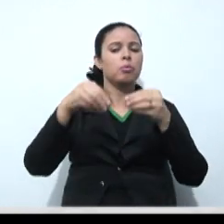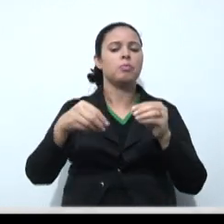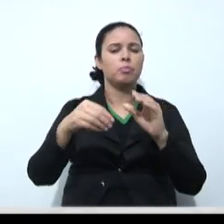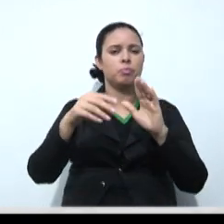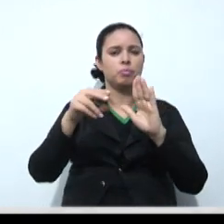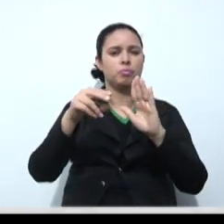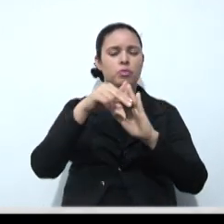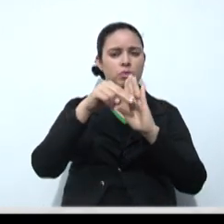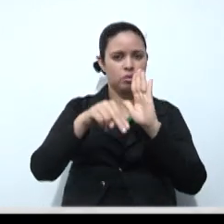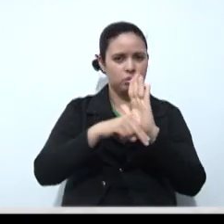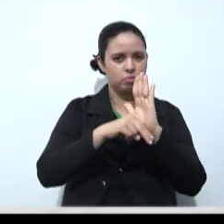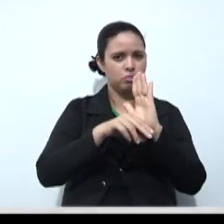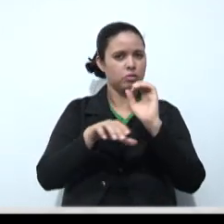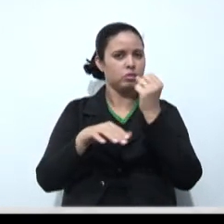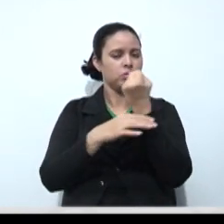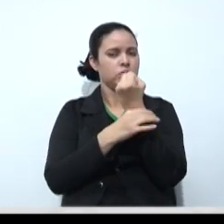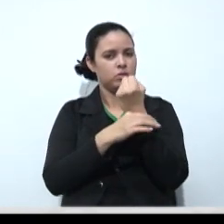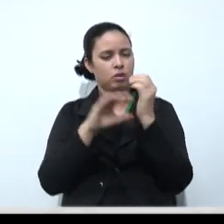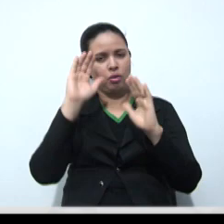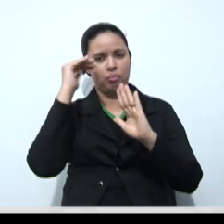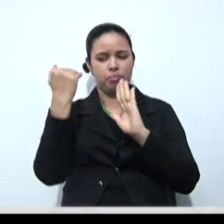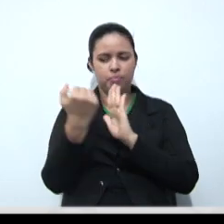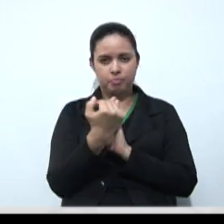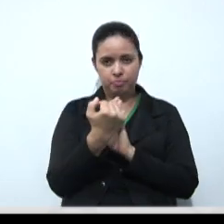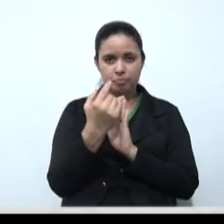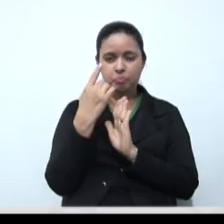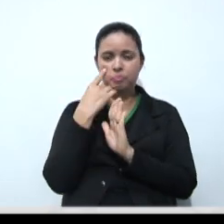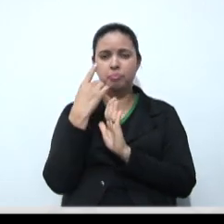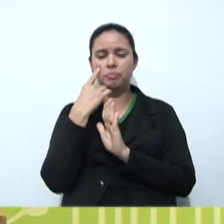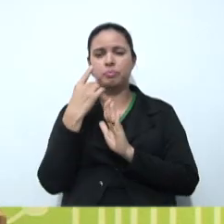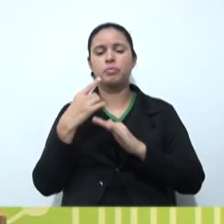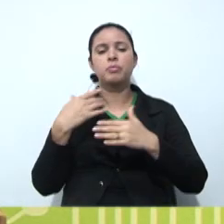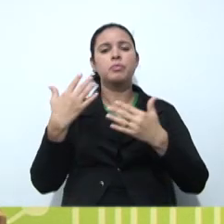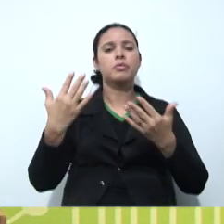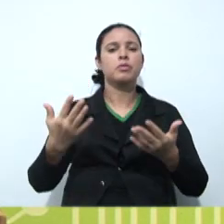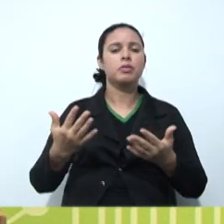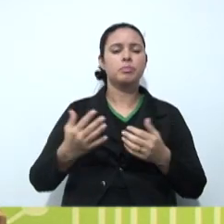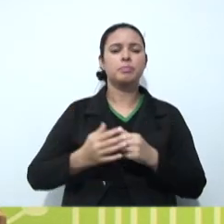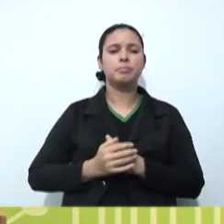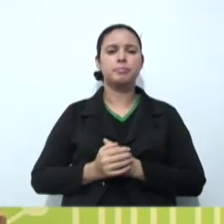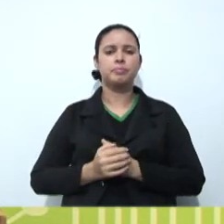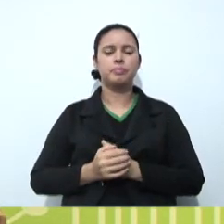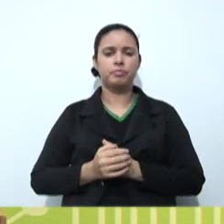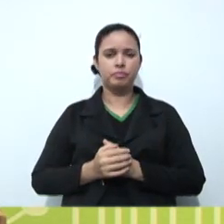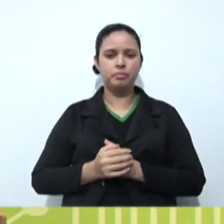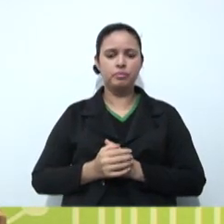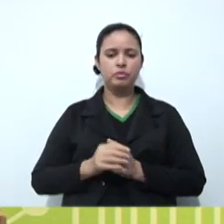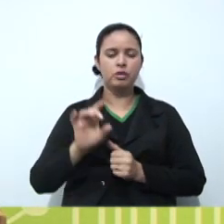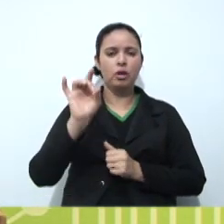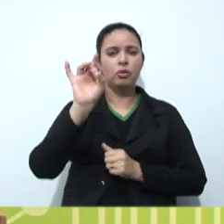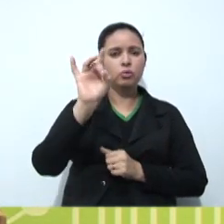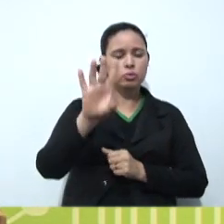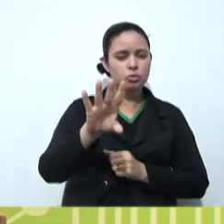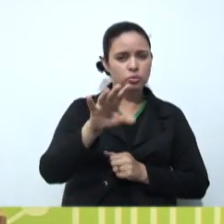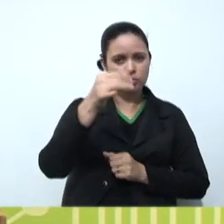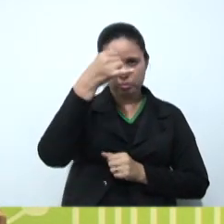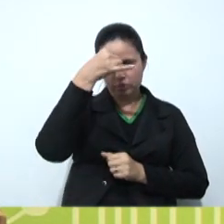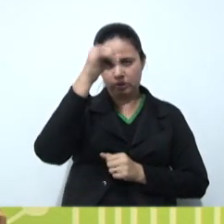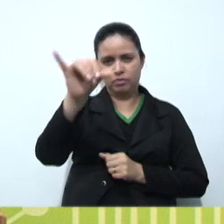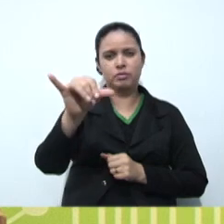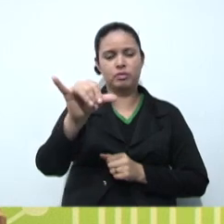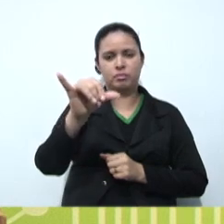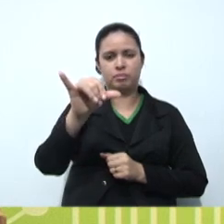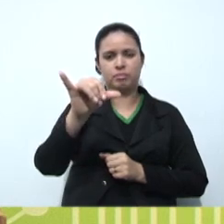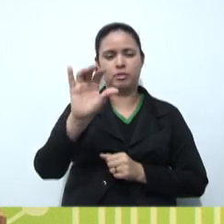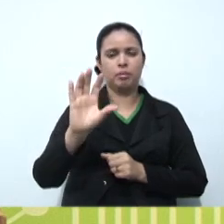normas de segurança e prevenção. E aí volta aqui para mim, porque eu quero te dizer uma coisa, ela não é somente de prevenção,